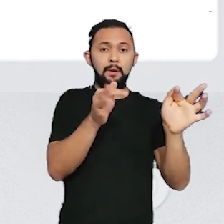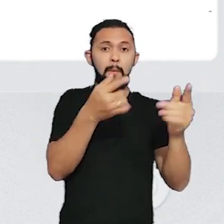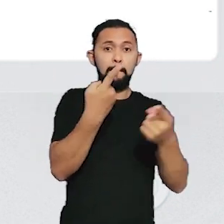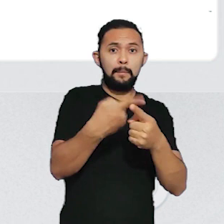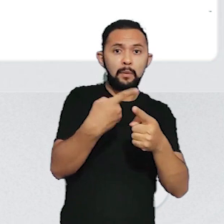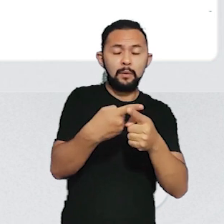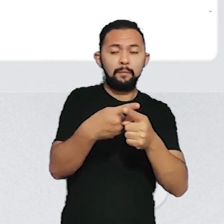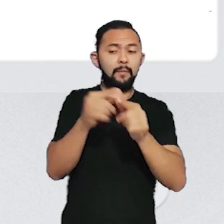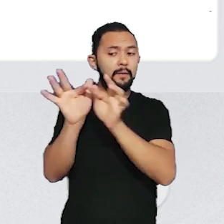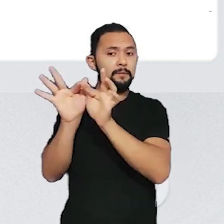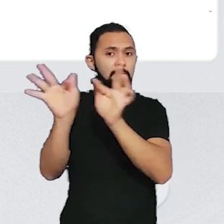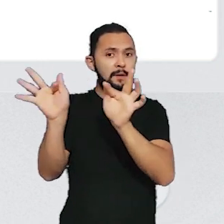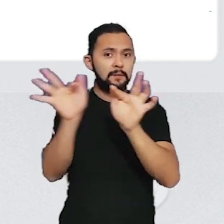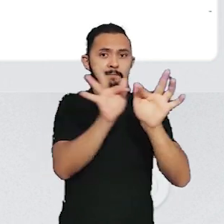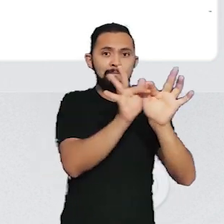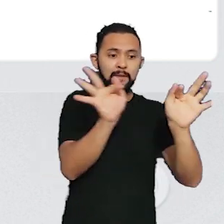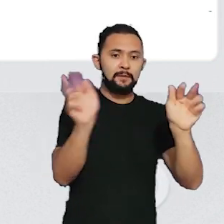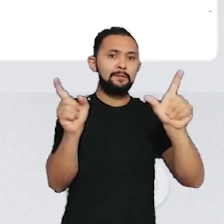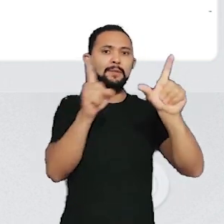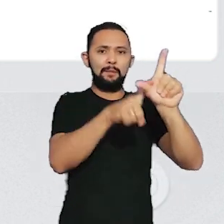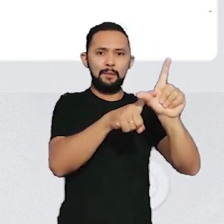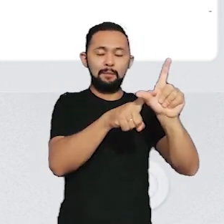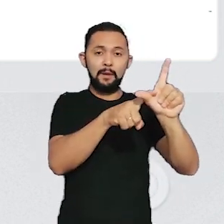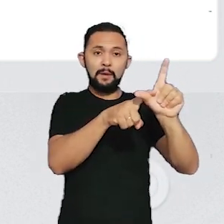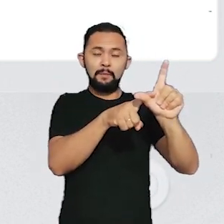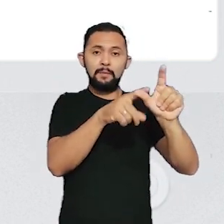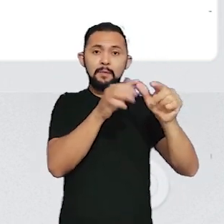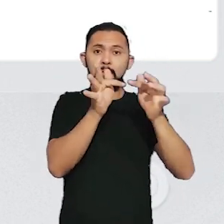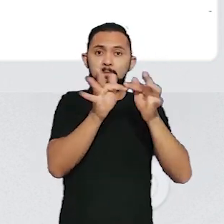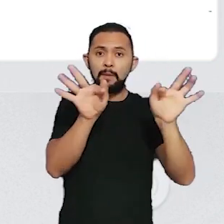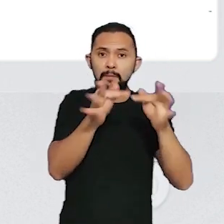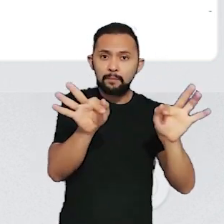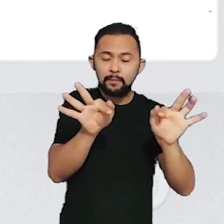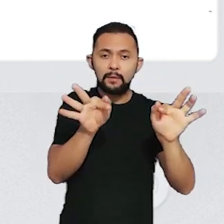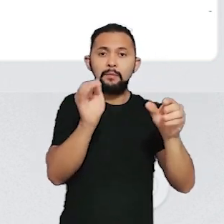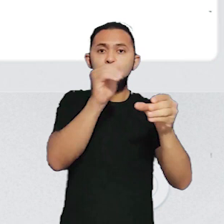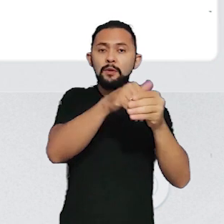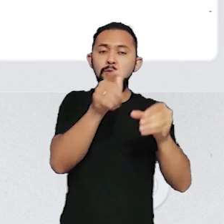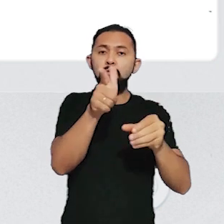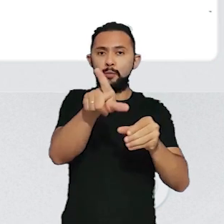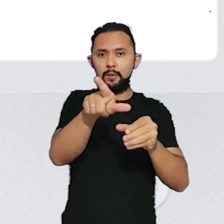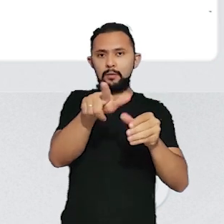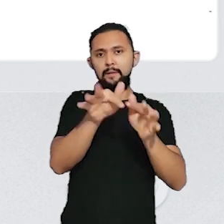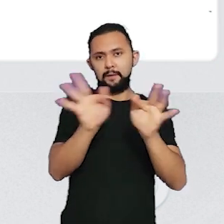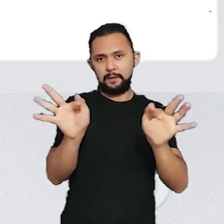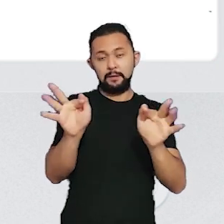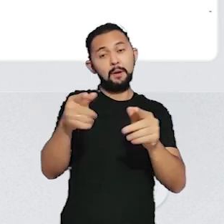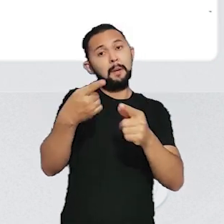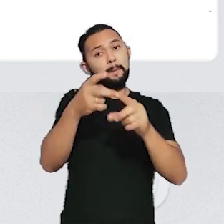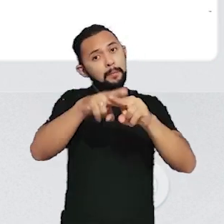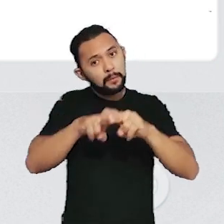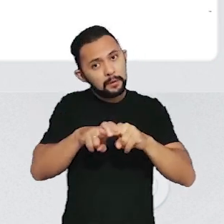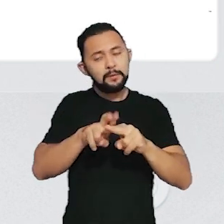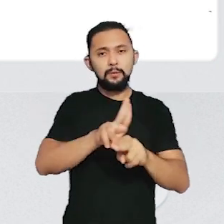são aquelas orações que vão depender sintaticamente de uma outra oração. Por isso que ela é chamada de